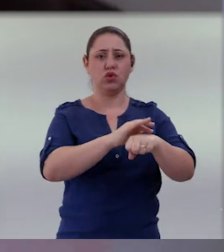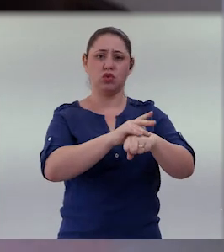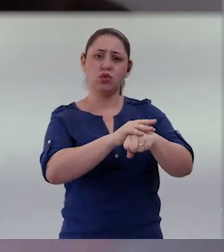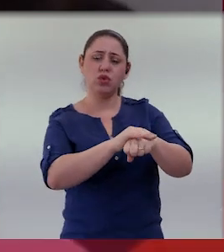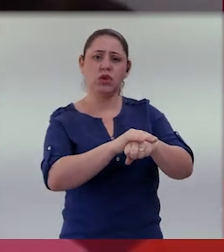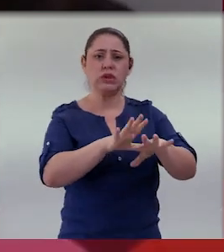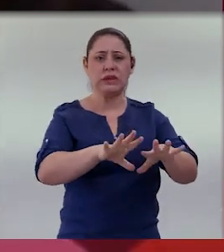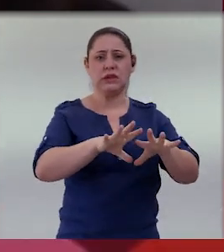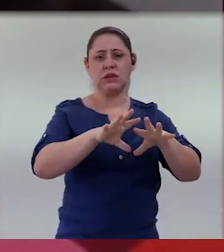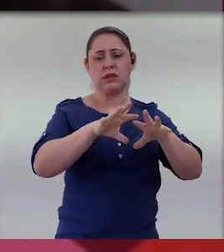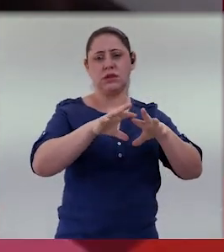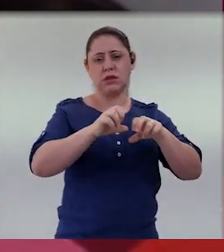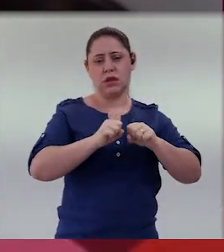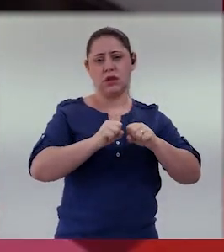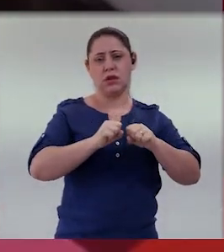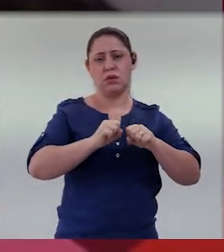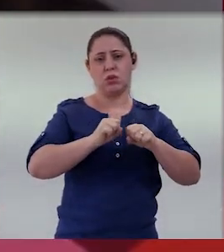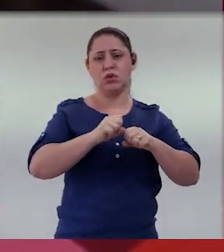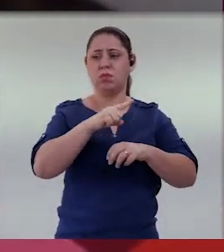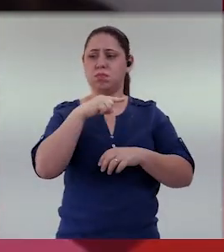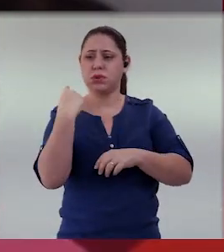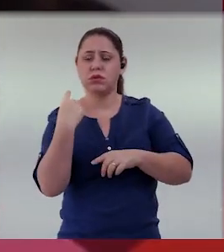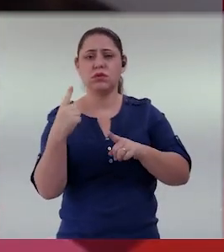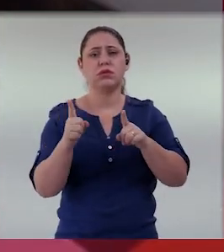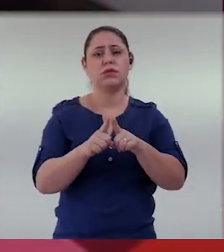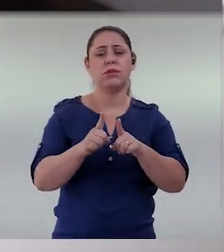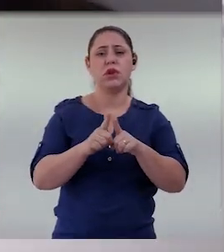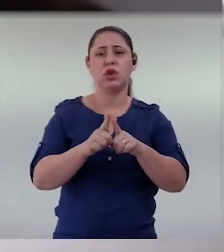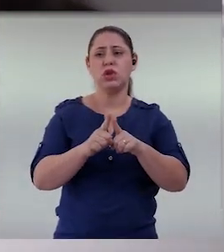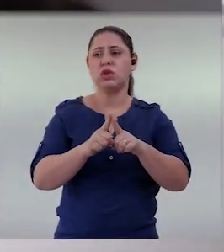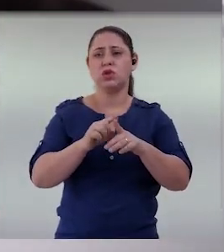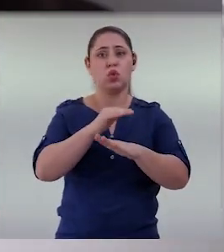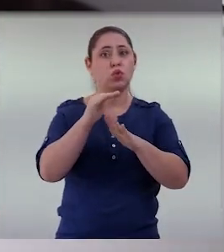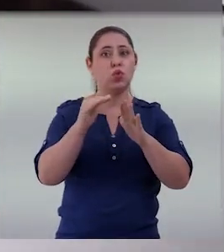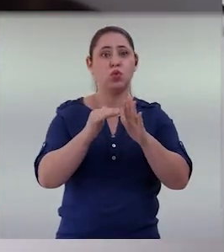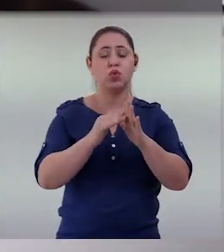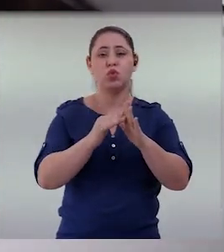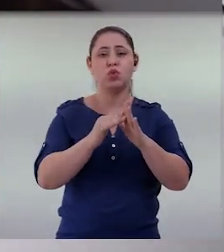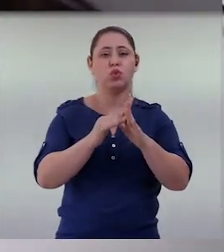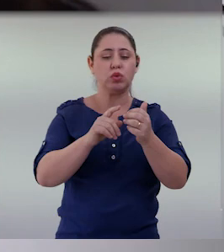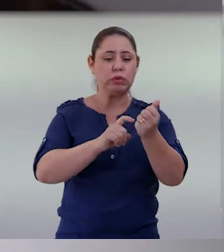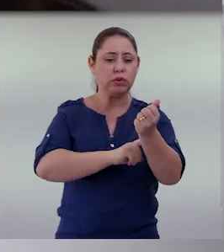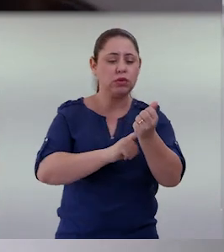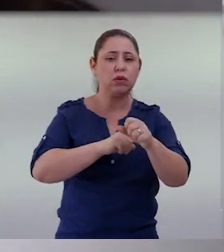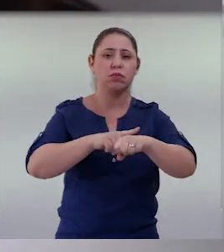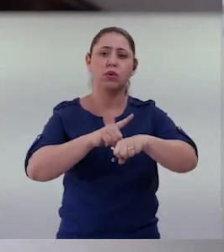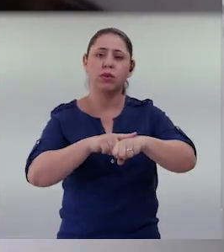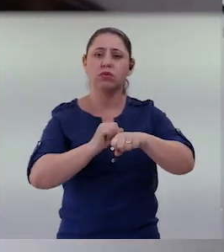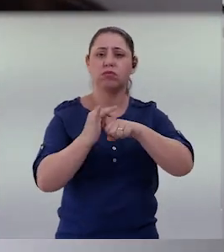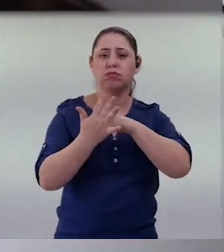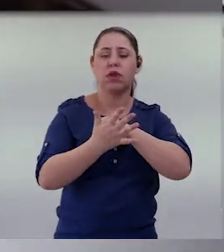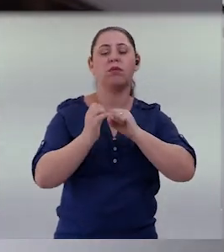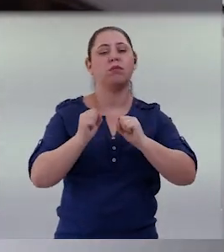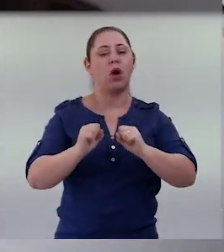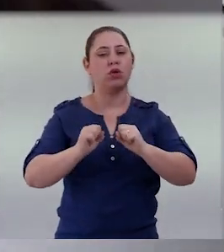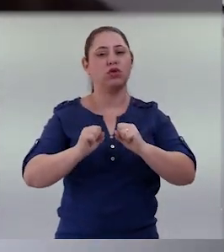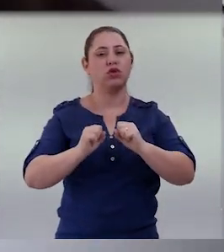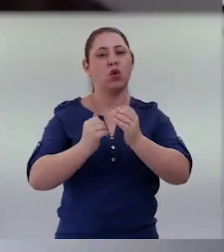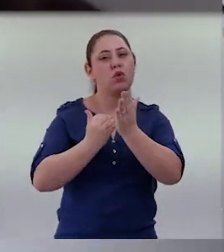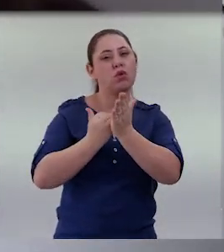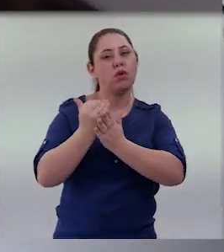ali que pode pegar, que pode virar óbito, enfim, toda essa situação de